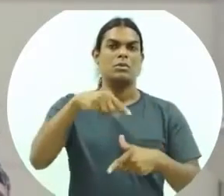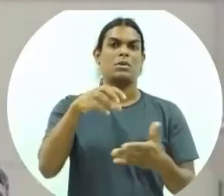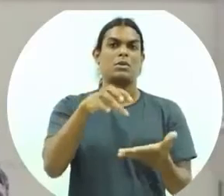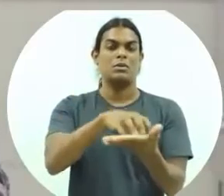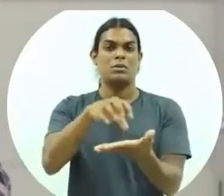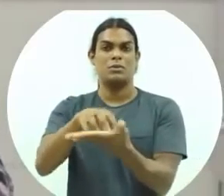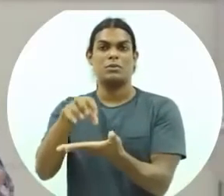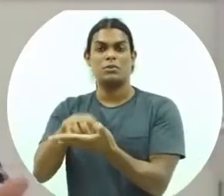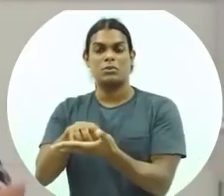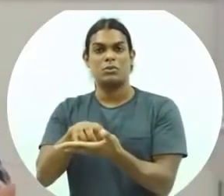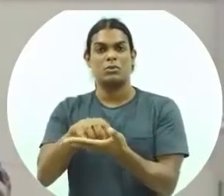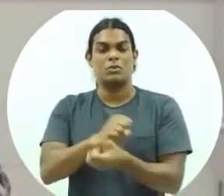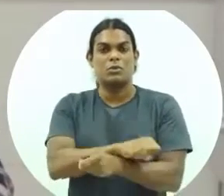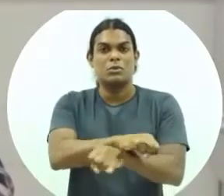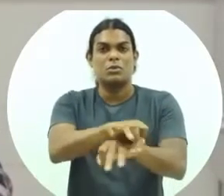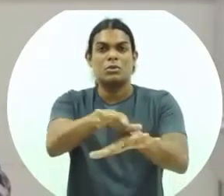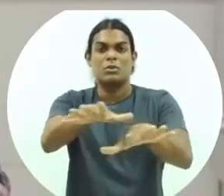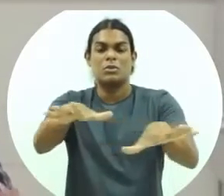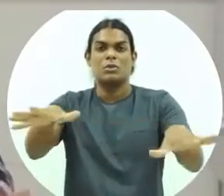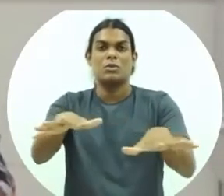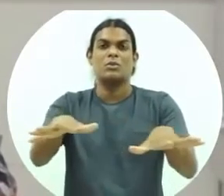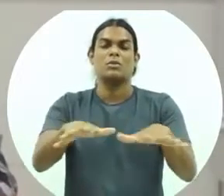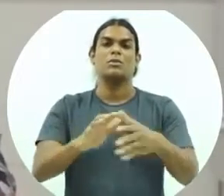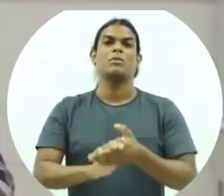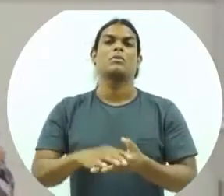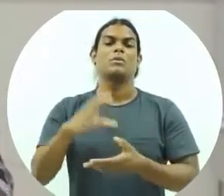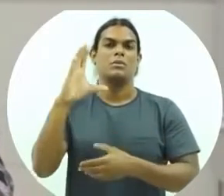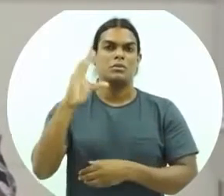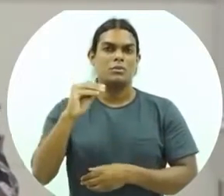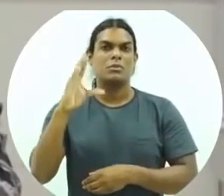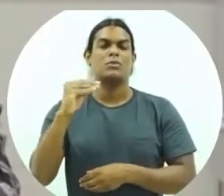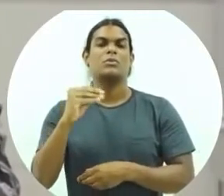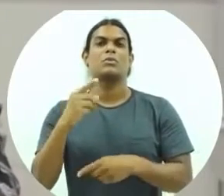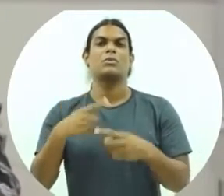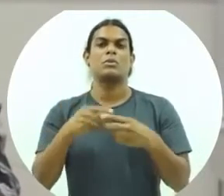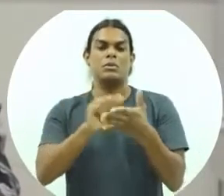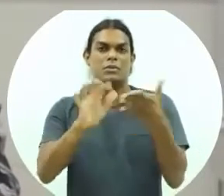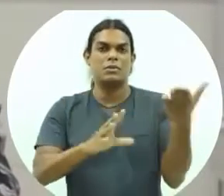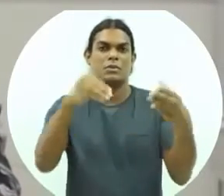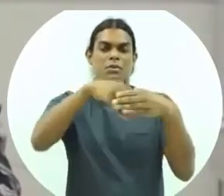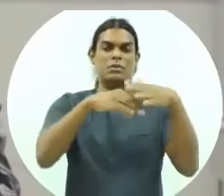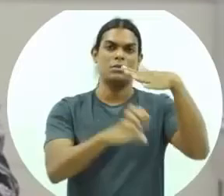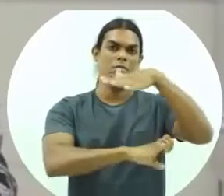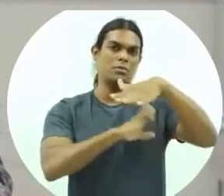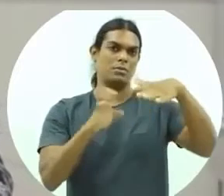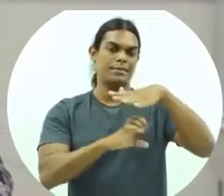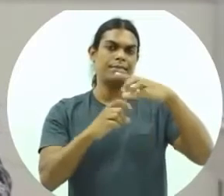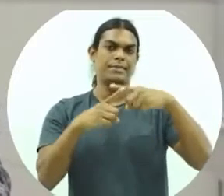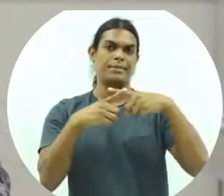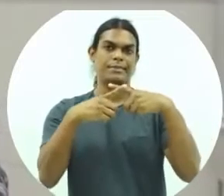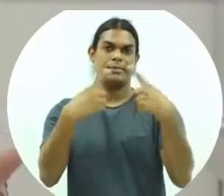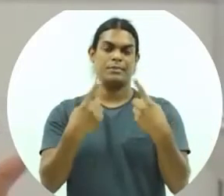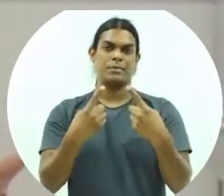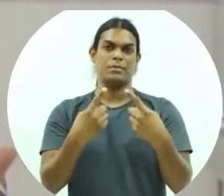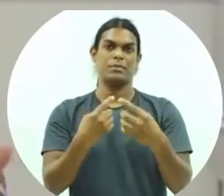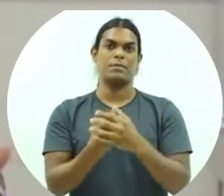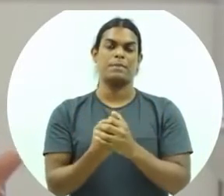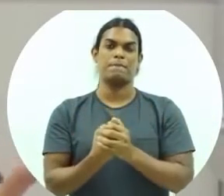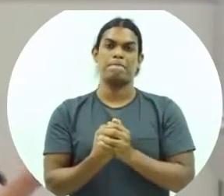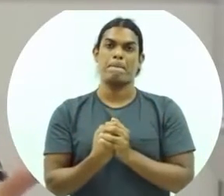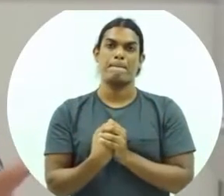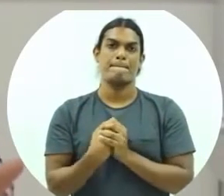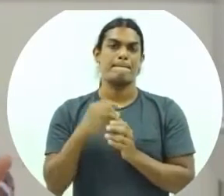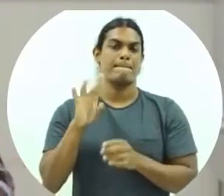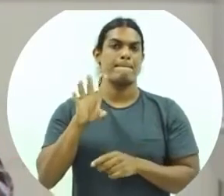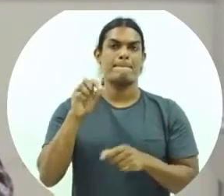esses papéis estão distribuídos em cargos, funções e tarefas dentro da organização. Mas o fato